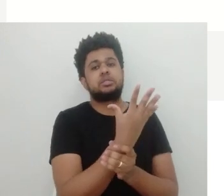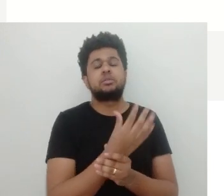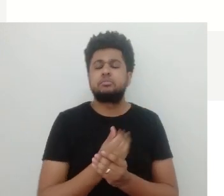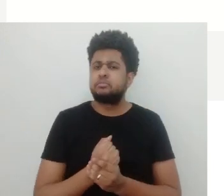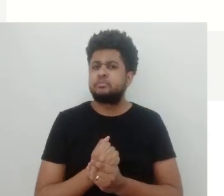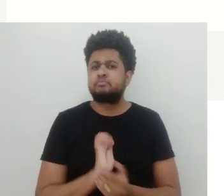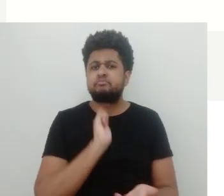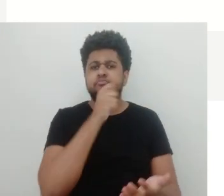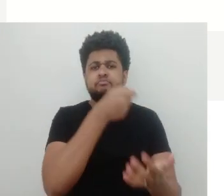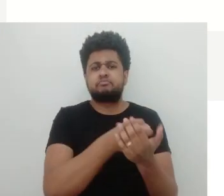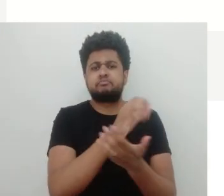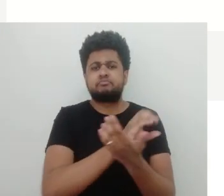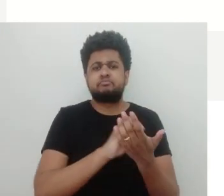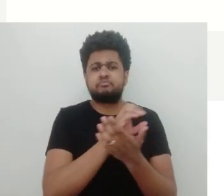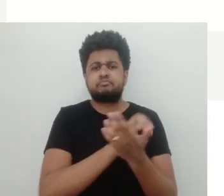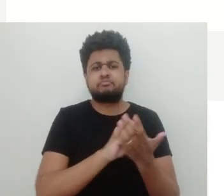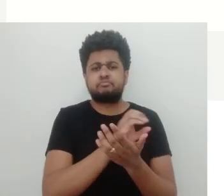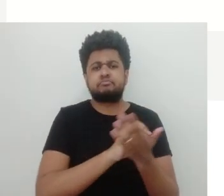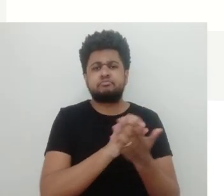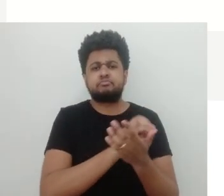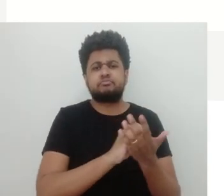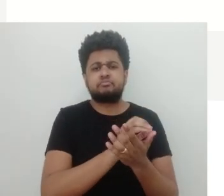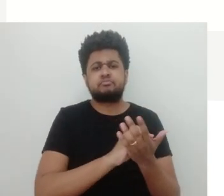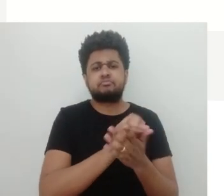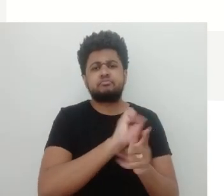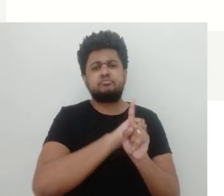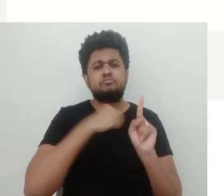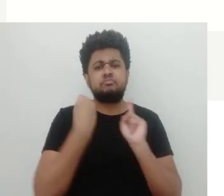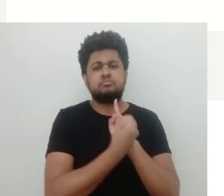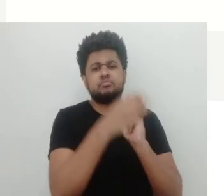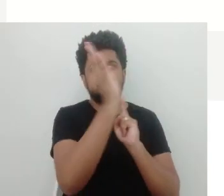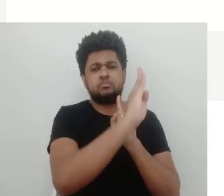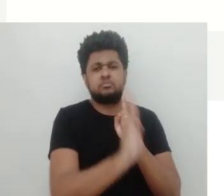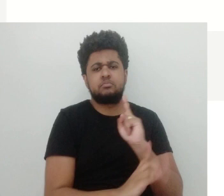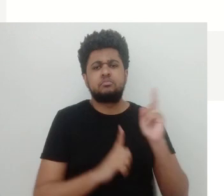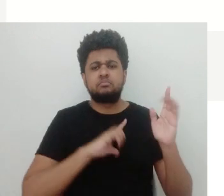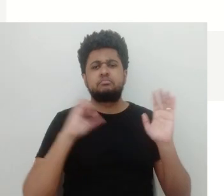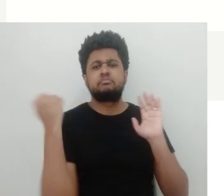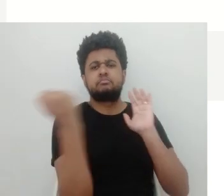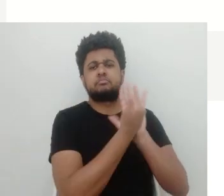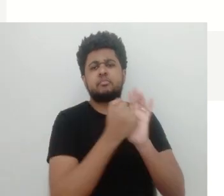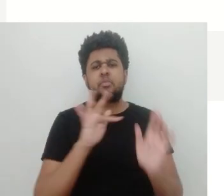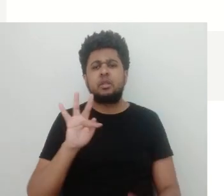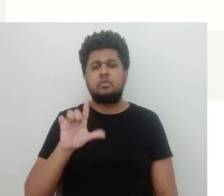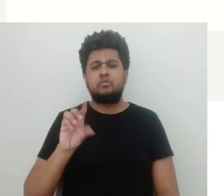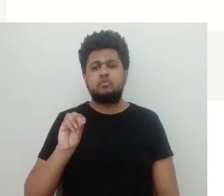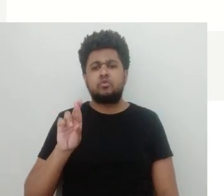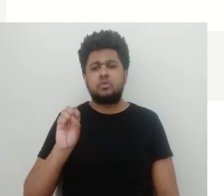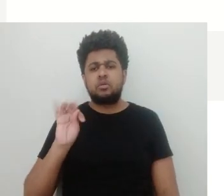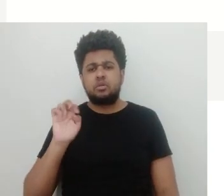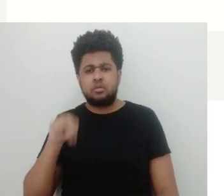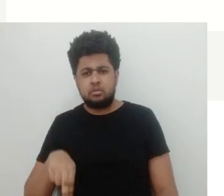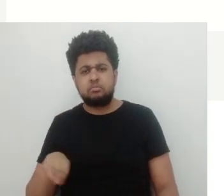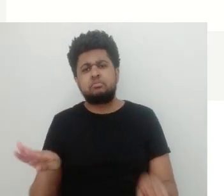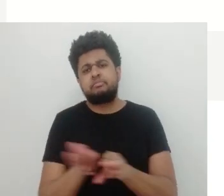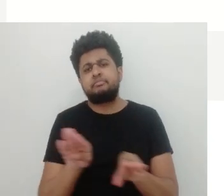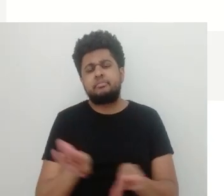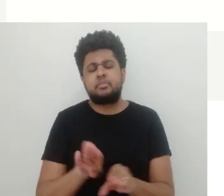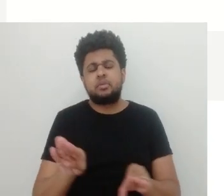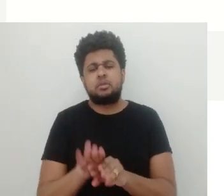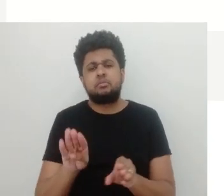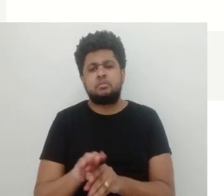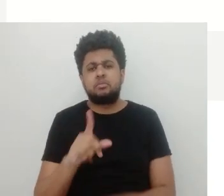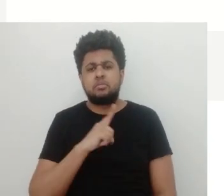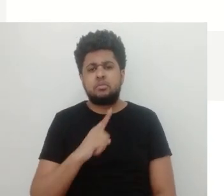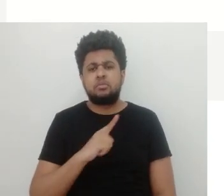essa marca. Hoje, eu acho que ele tem mais uma importância histórica. Entretanto, o valor dele, eu acho que se mede pelo fato